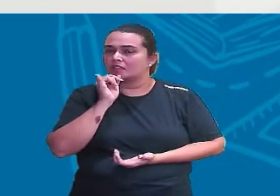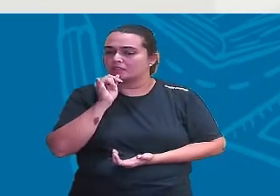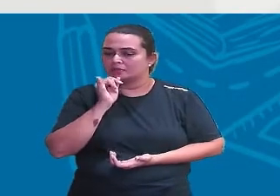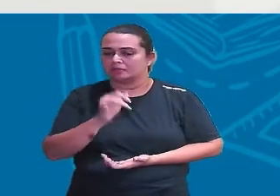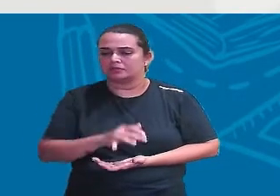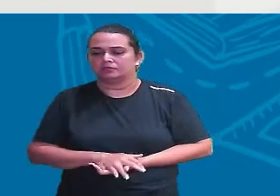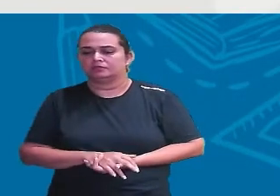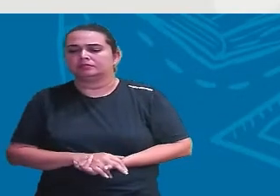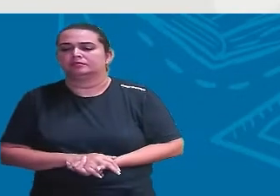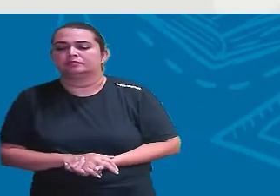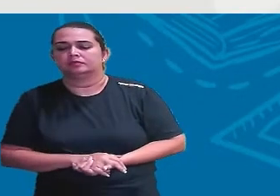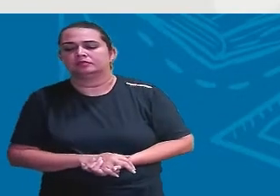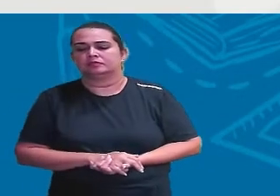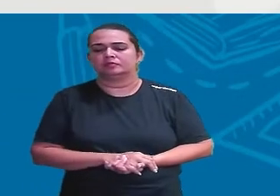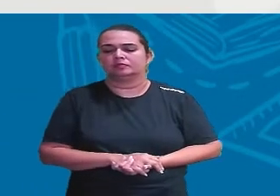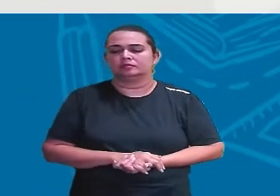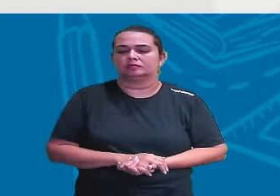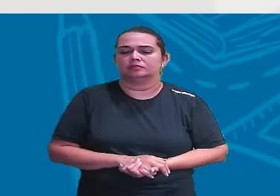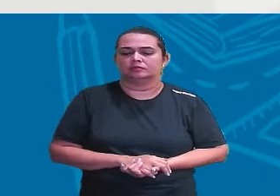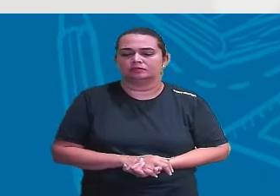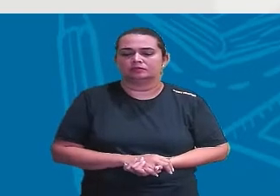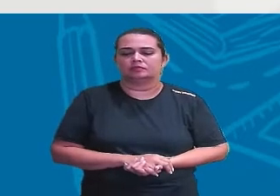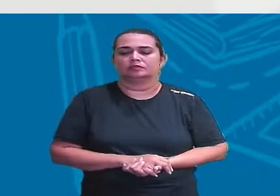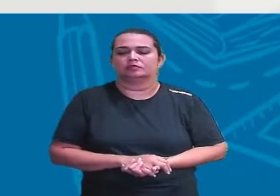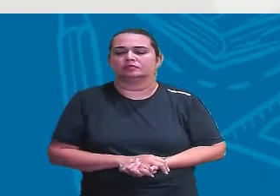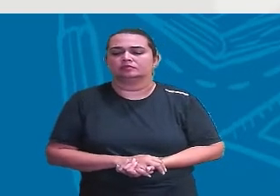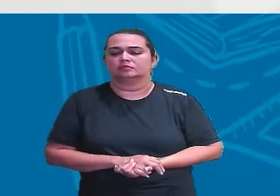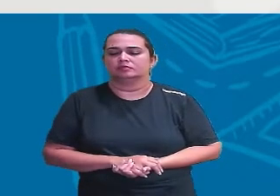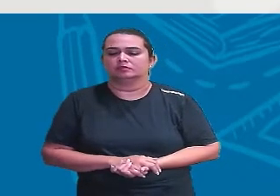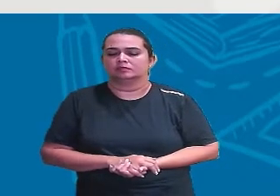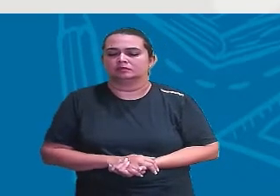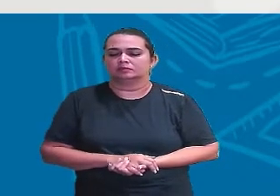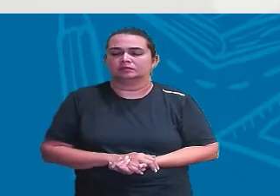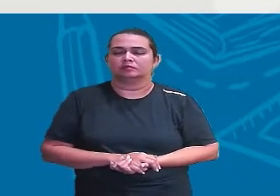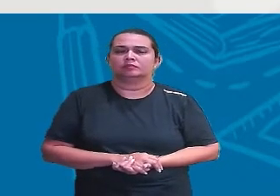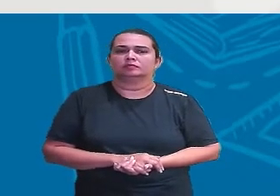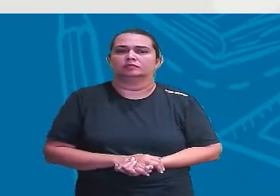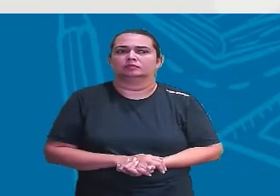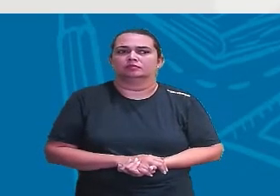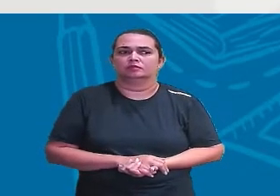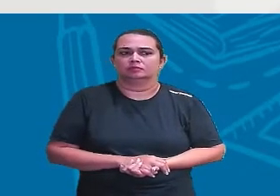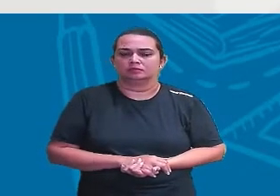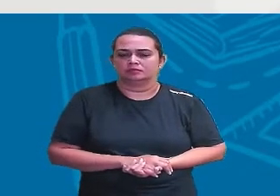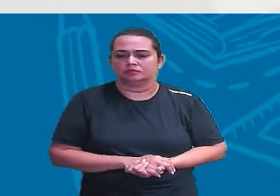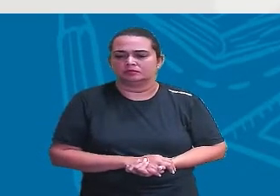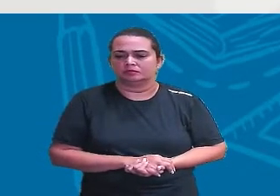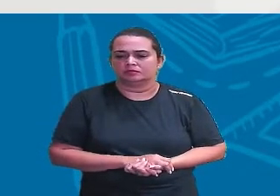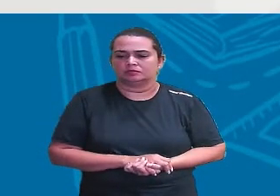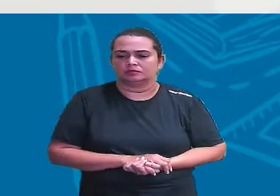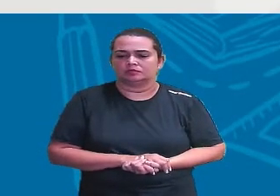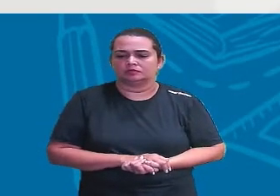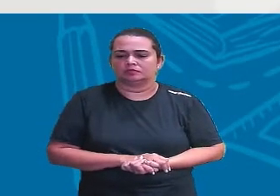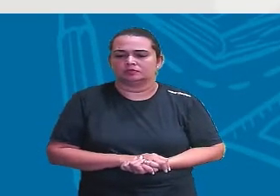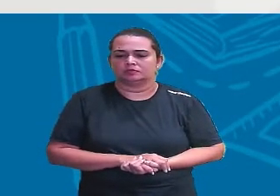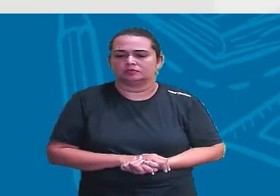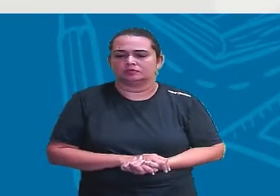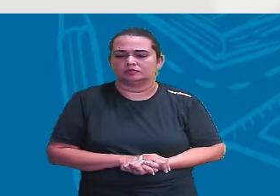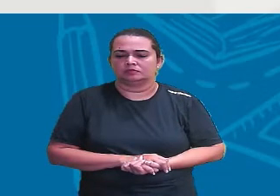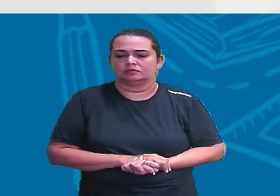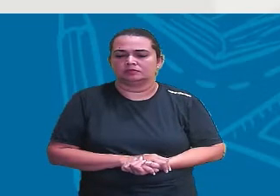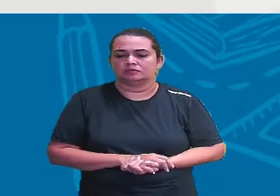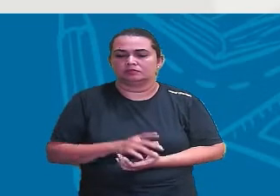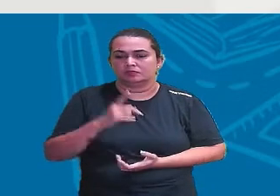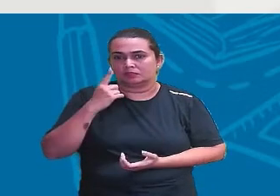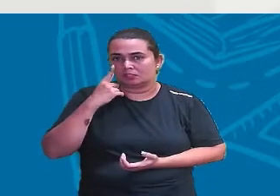tenho aí. Exemplo grande, mas prestem atenção. The bad weather stopped Charlie from his afternoon run.